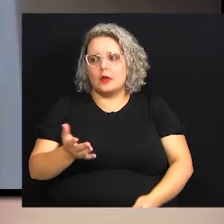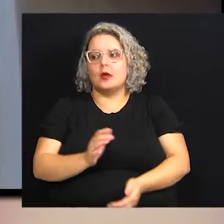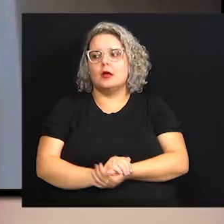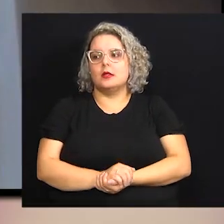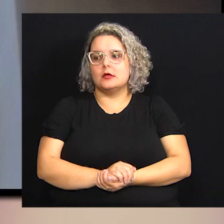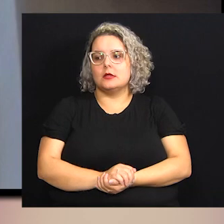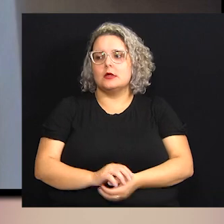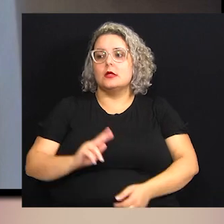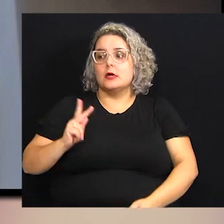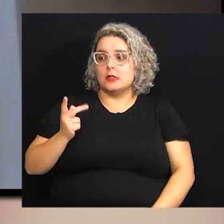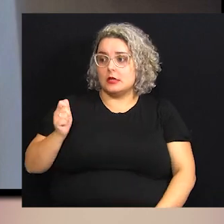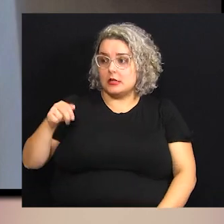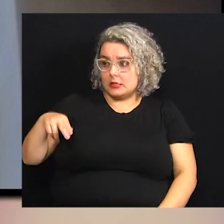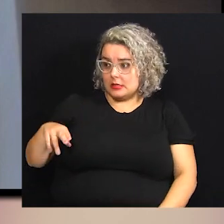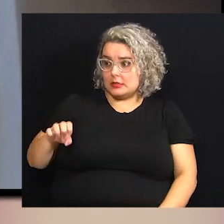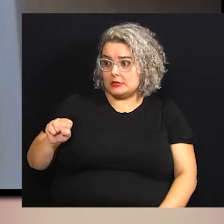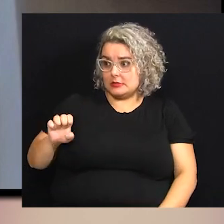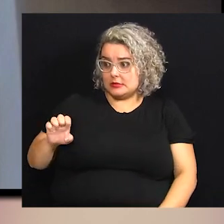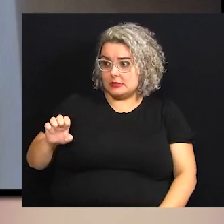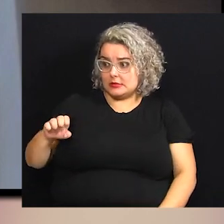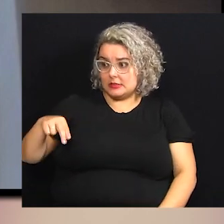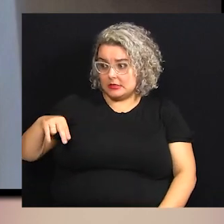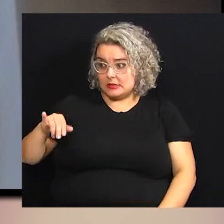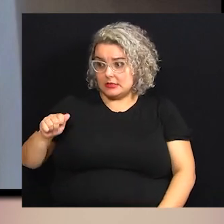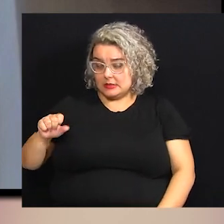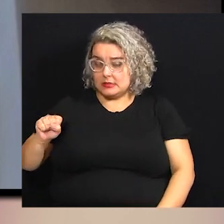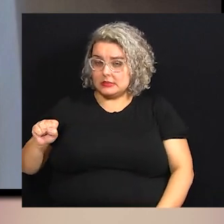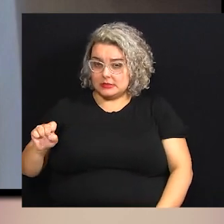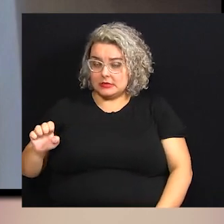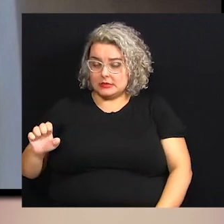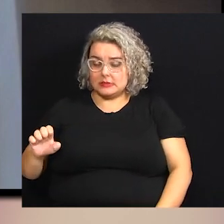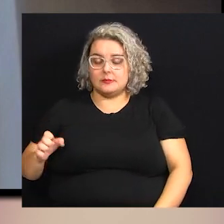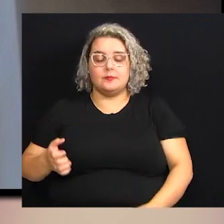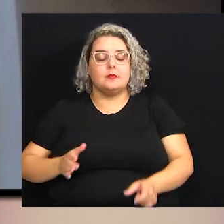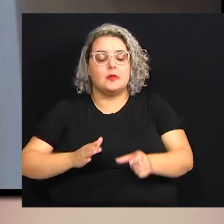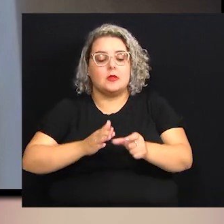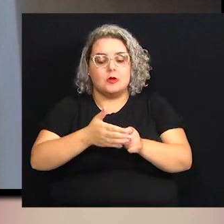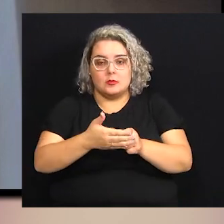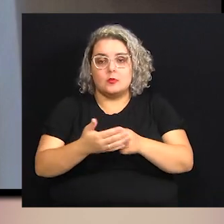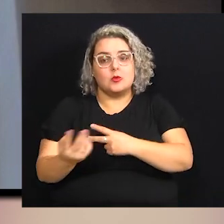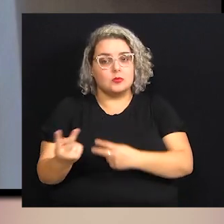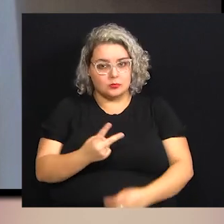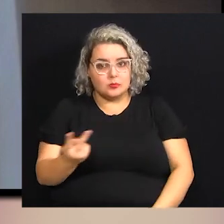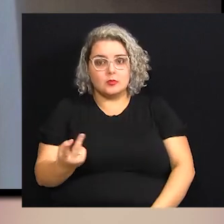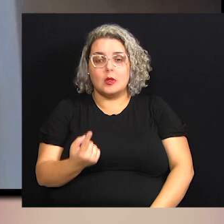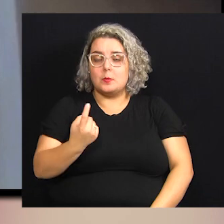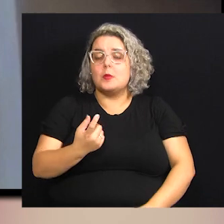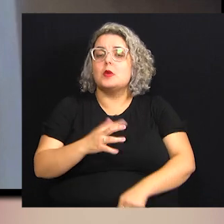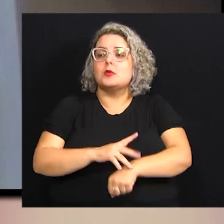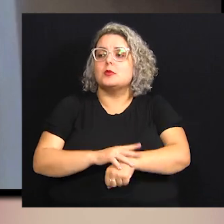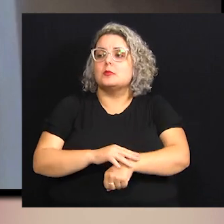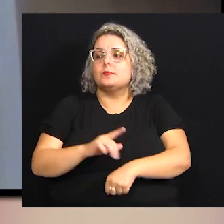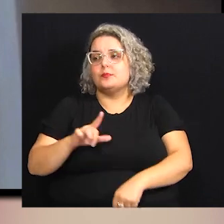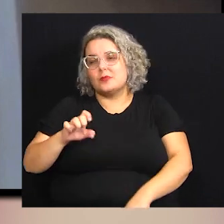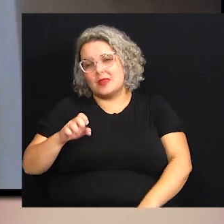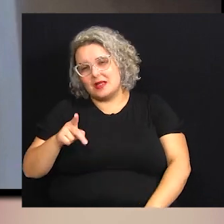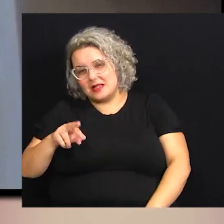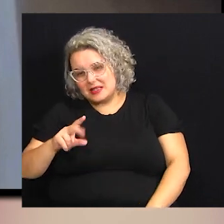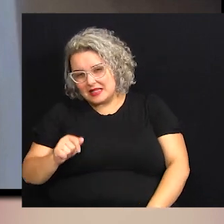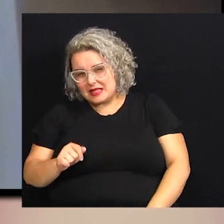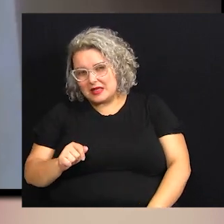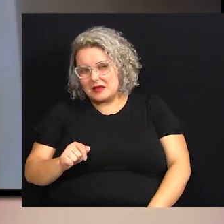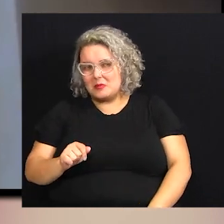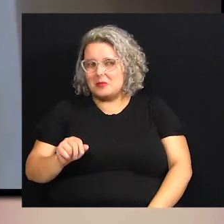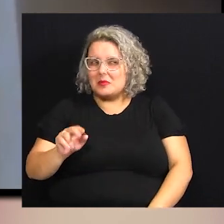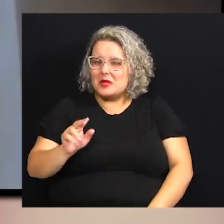Sim, hanseníase e lepra, a gente usa esses dois termos para a mesma doença. Lepra ficou um pouquinho mais